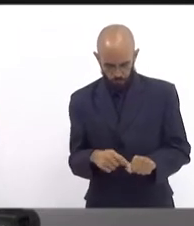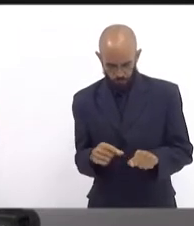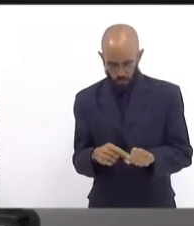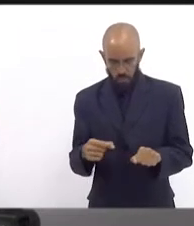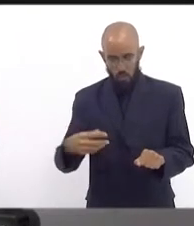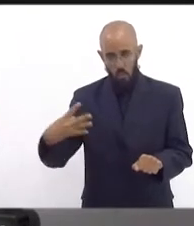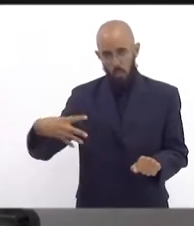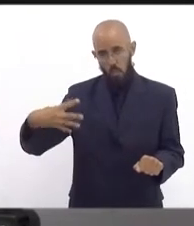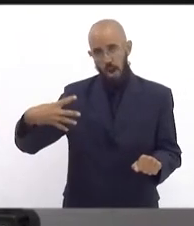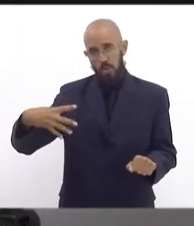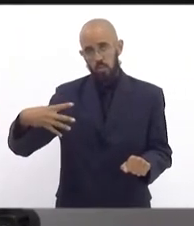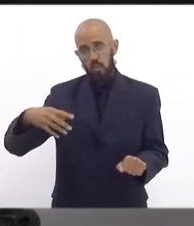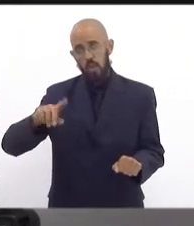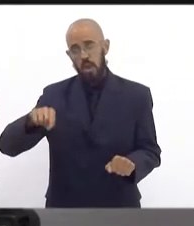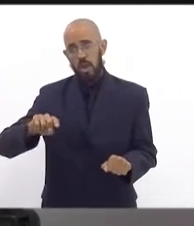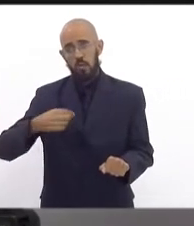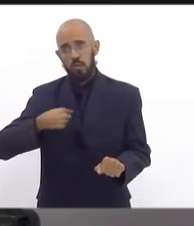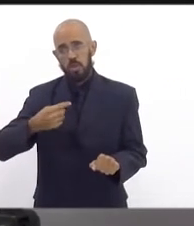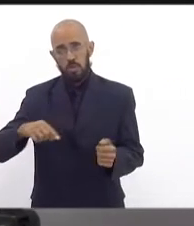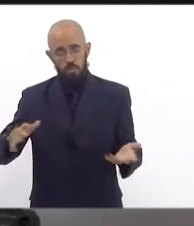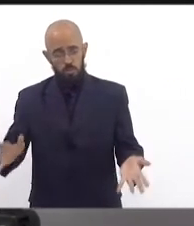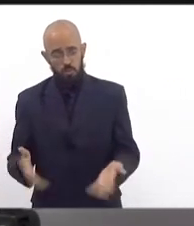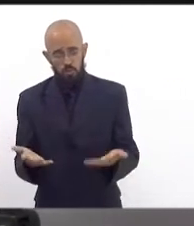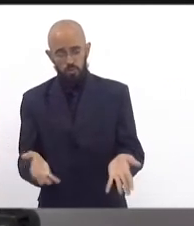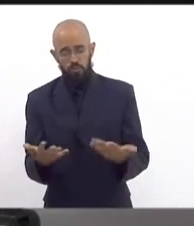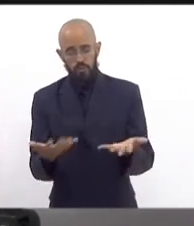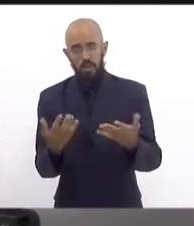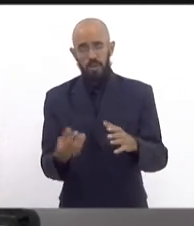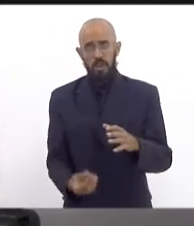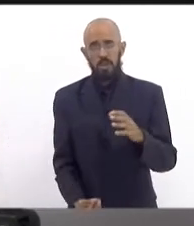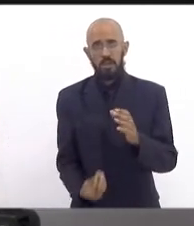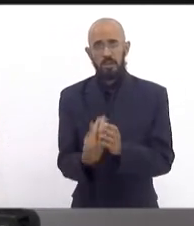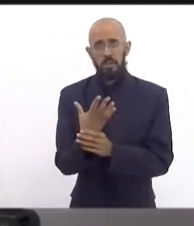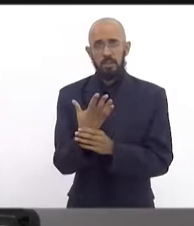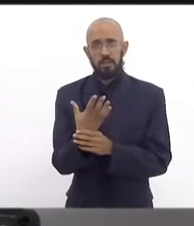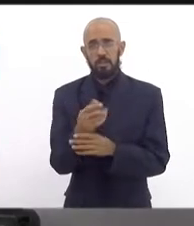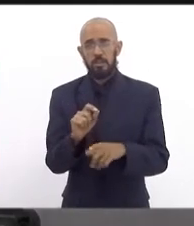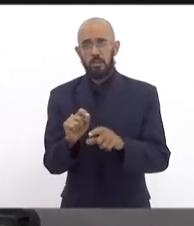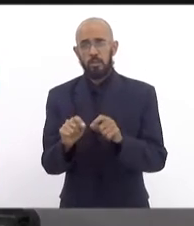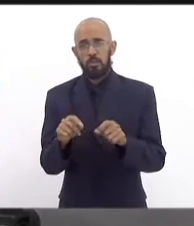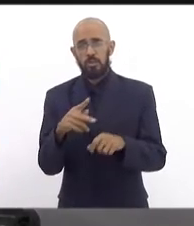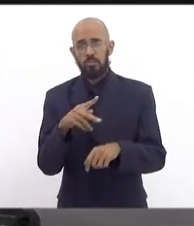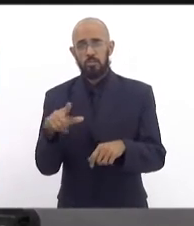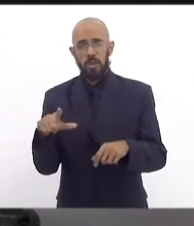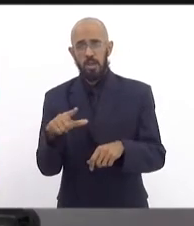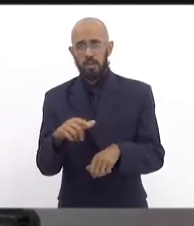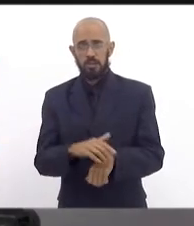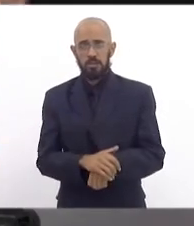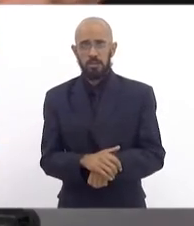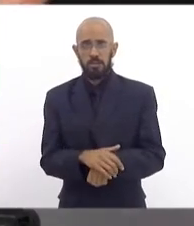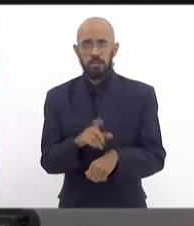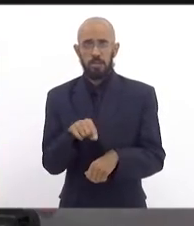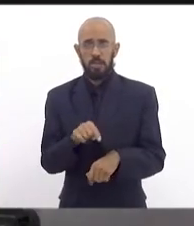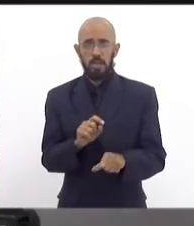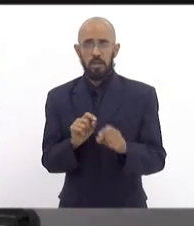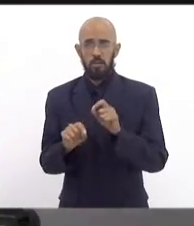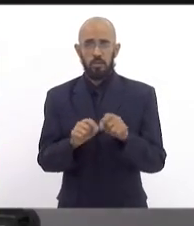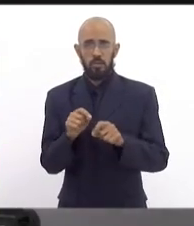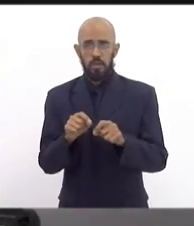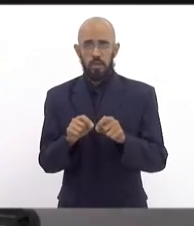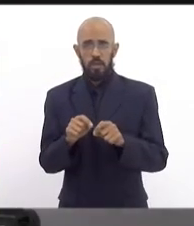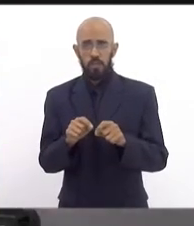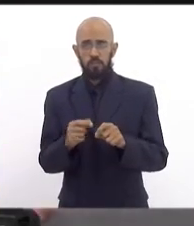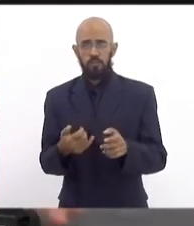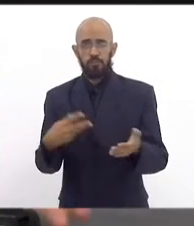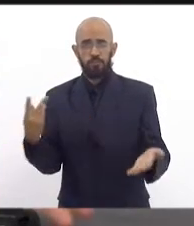aquele que eu motivei a criação desse projeto de lei que foi a tragédia